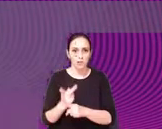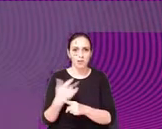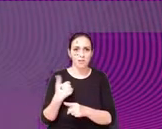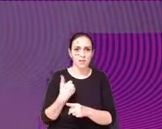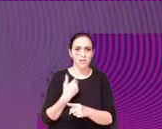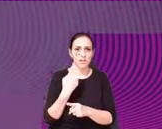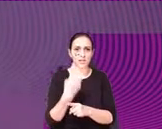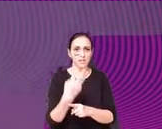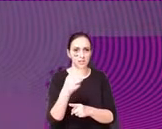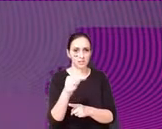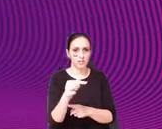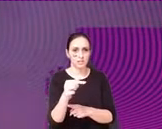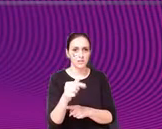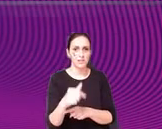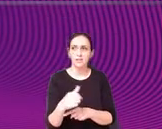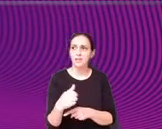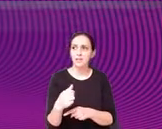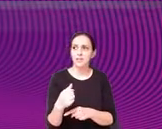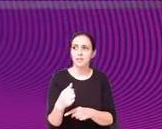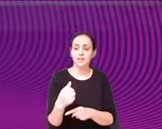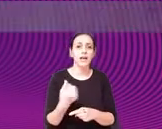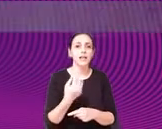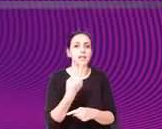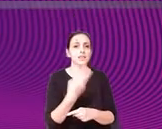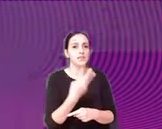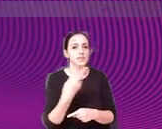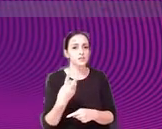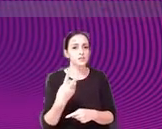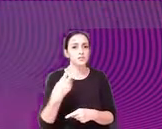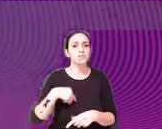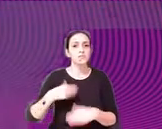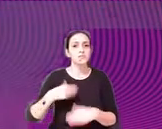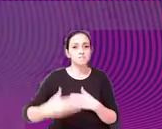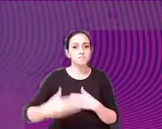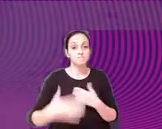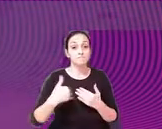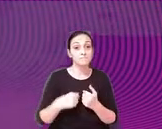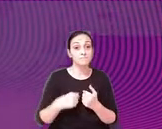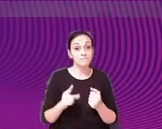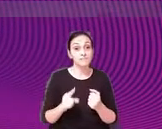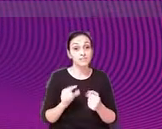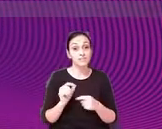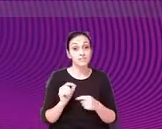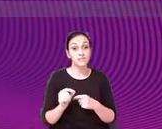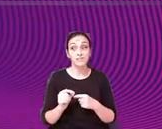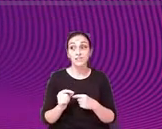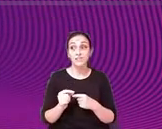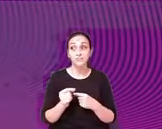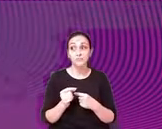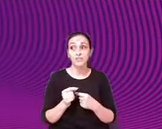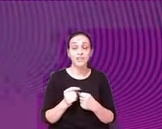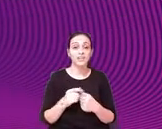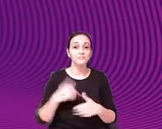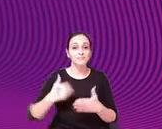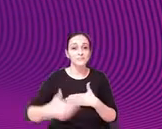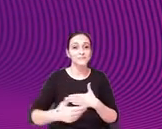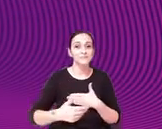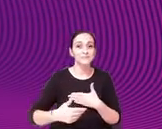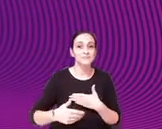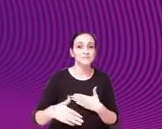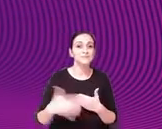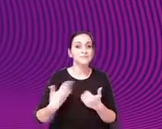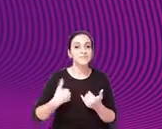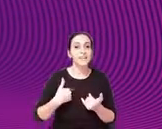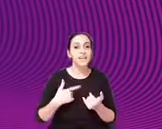os 32, ela vem sentindo um certo cansaço, mas isso não impede a ela de pular de paraquedas, de andar